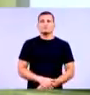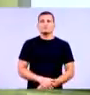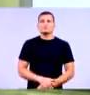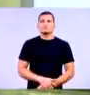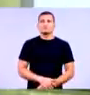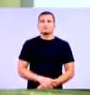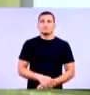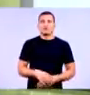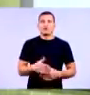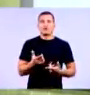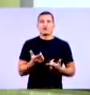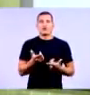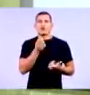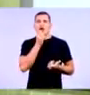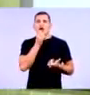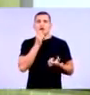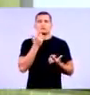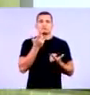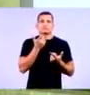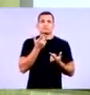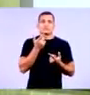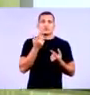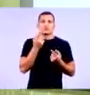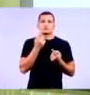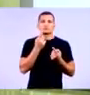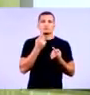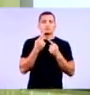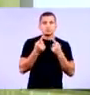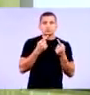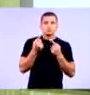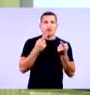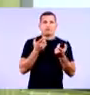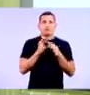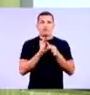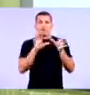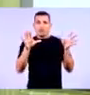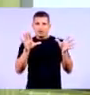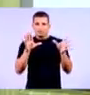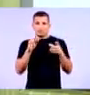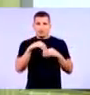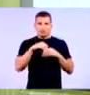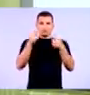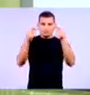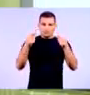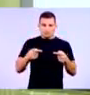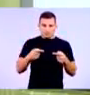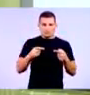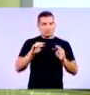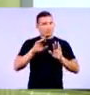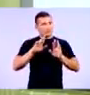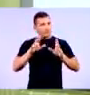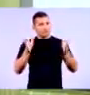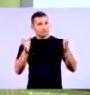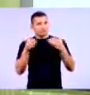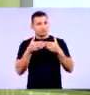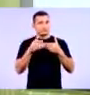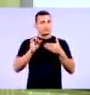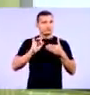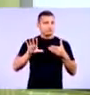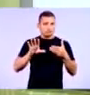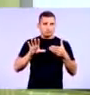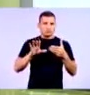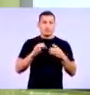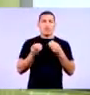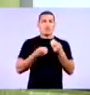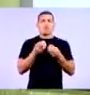propostas de discussão abertas dentro da estrutura do questionário. A estrutura que nós utilizamos é fechada. E como que a gente vai